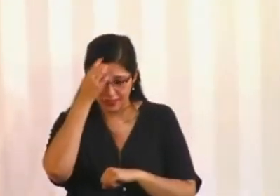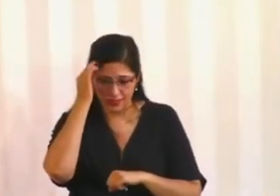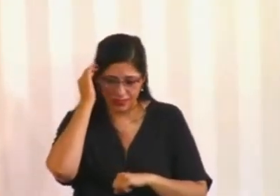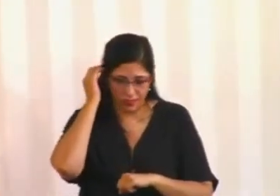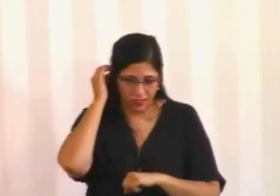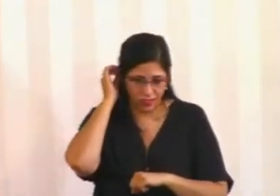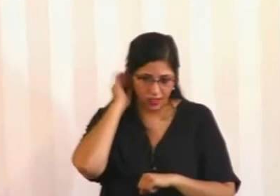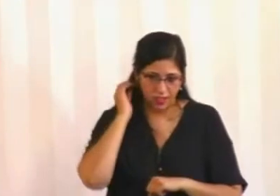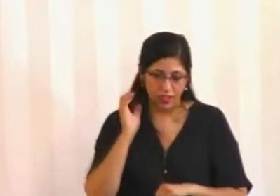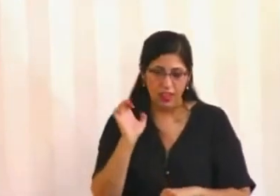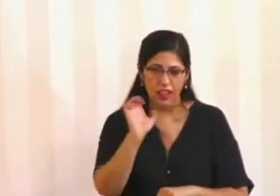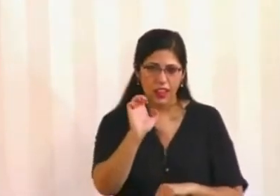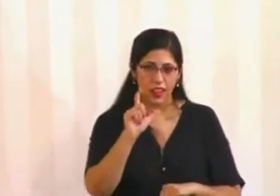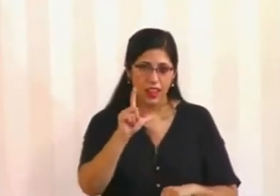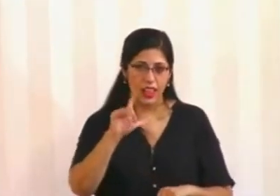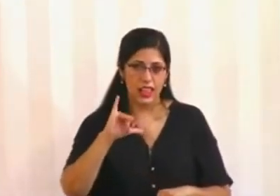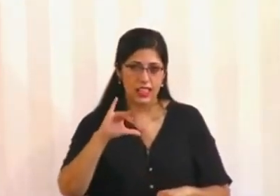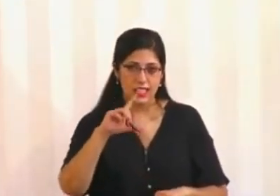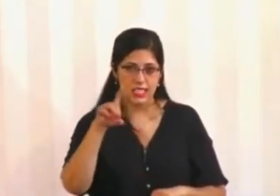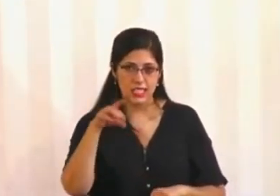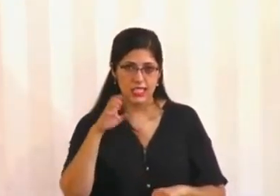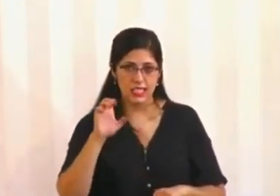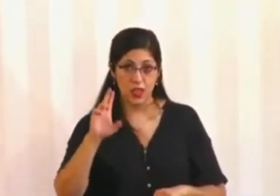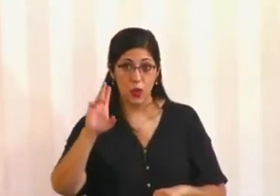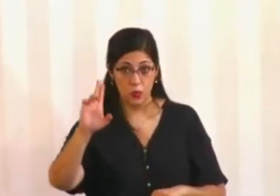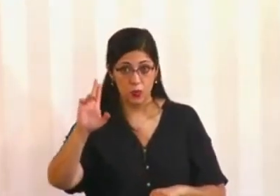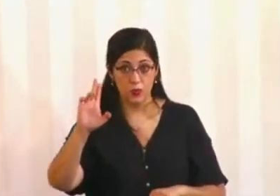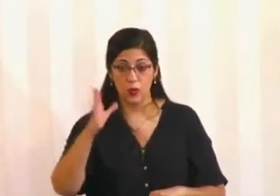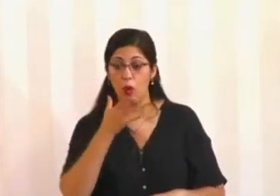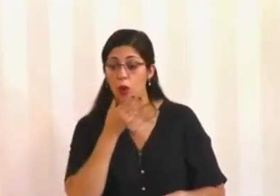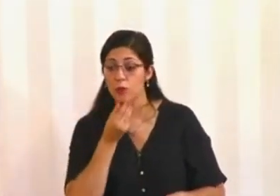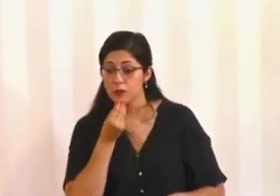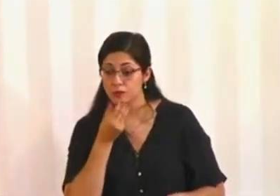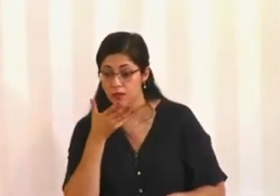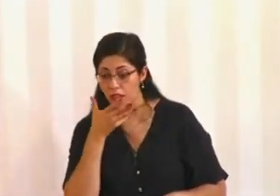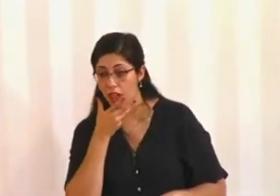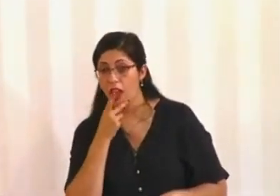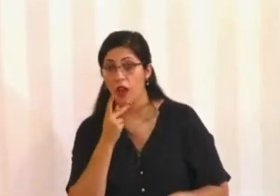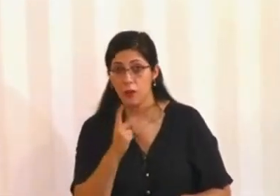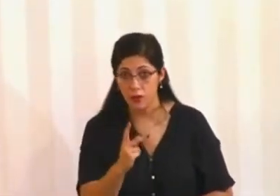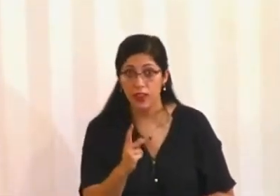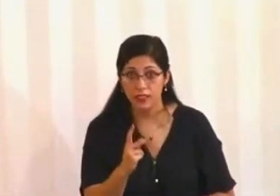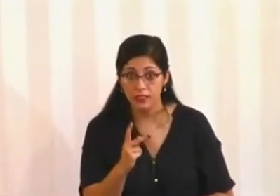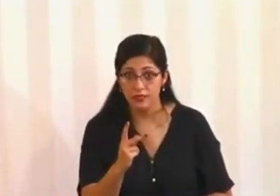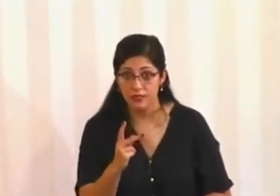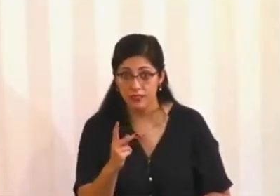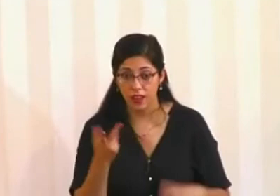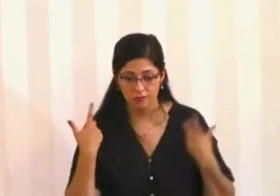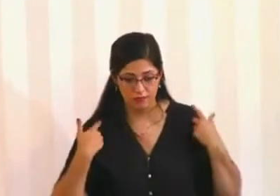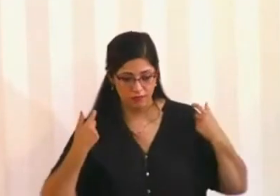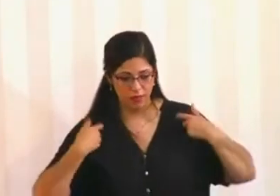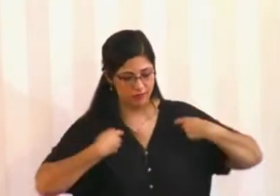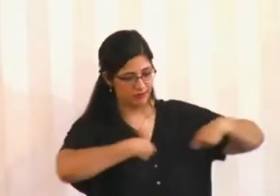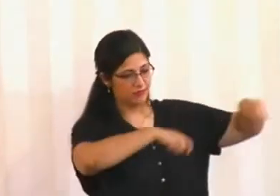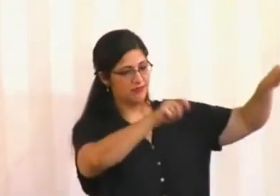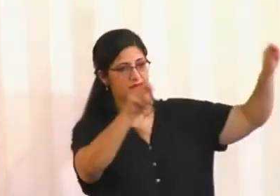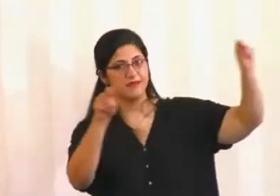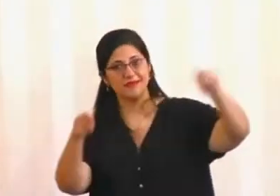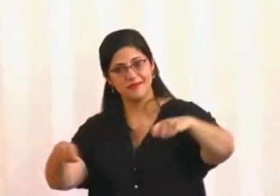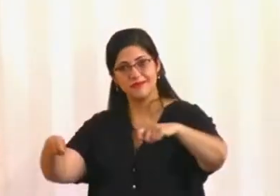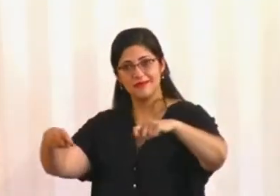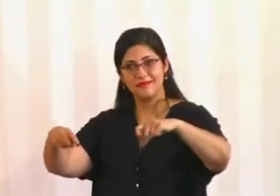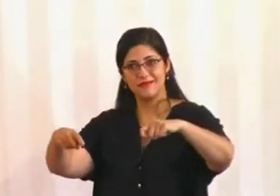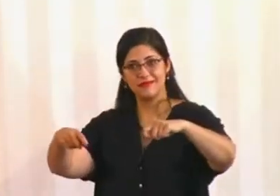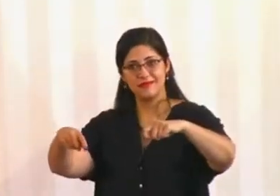hoje. Verso 19 diz que Elias então acha Eliseu e lança para ele aí, né, o seu manto sobre ele. E essa era